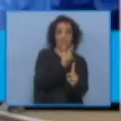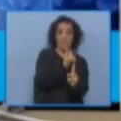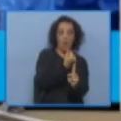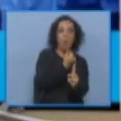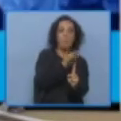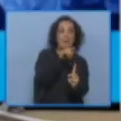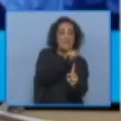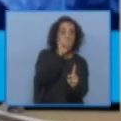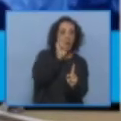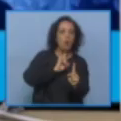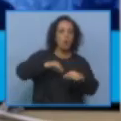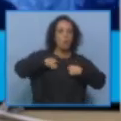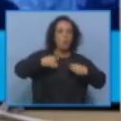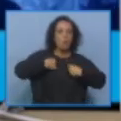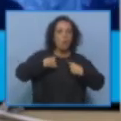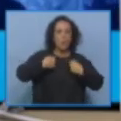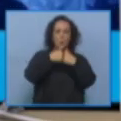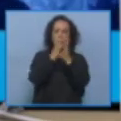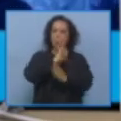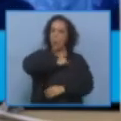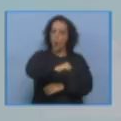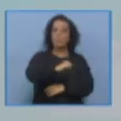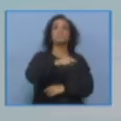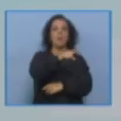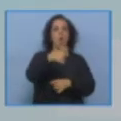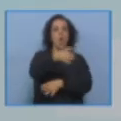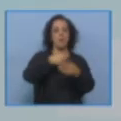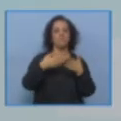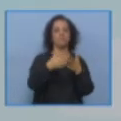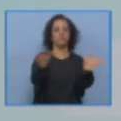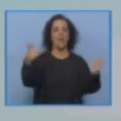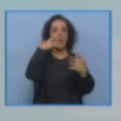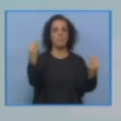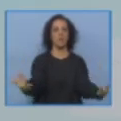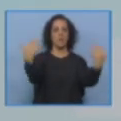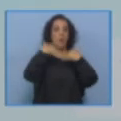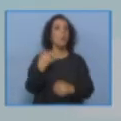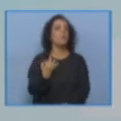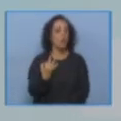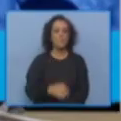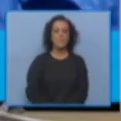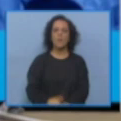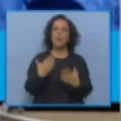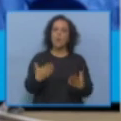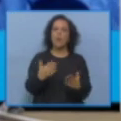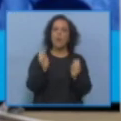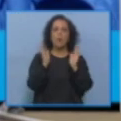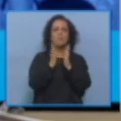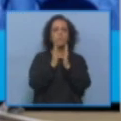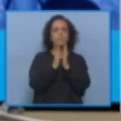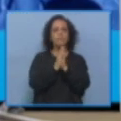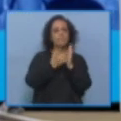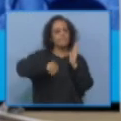as fronteiras contra tudo e contra todos da Europa aos imigrantes. Há algum desafio que caiba aos cristãos neste momento? Eu acho que temos um desafio